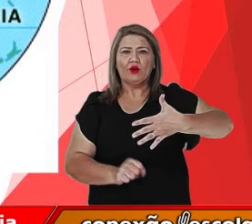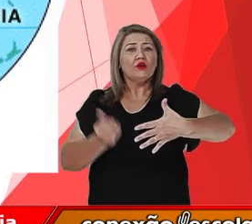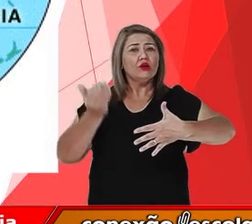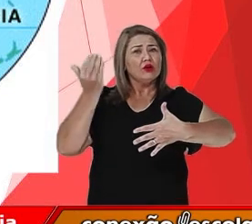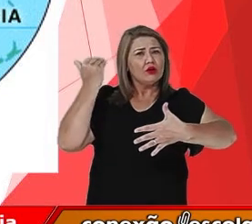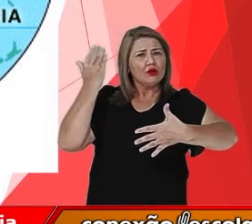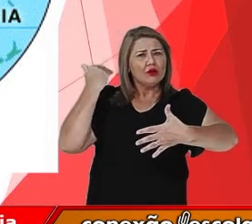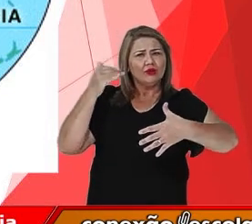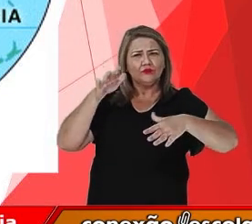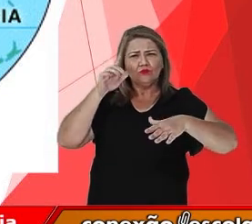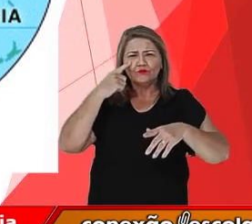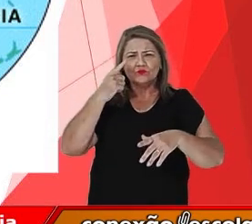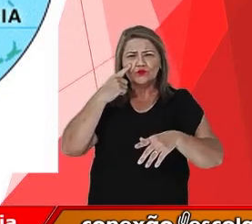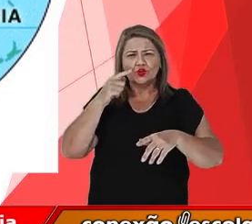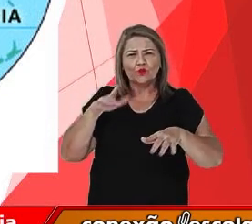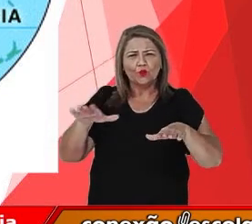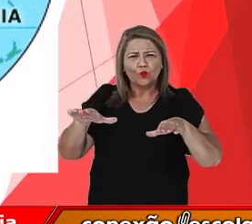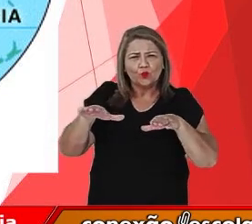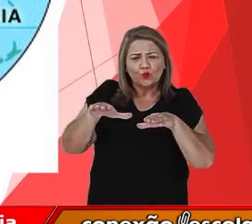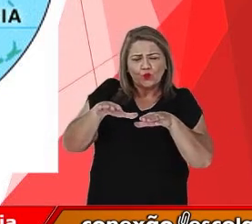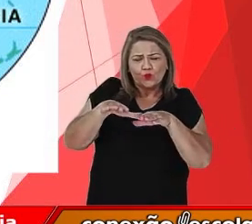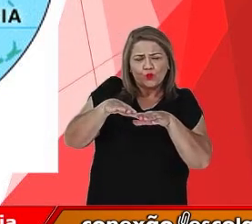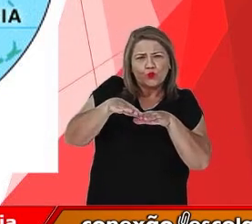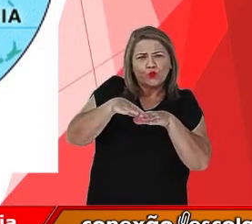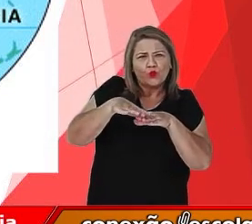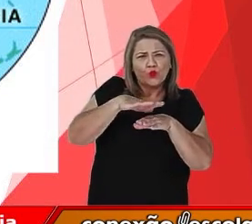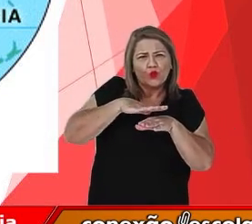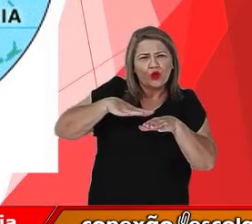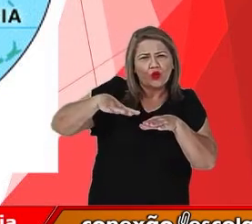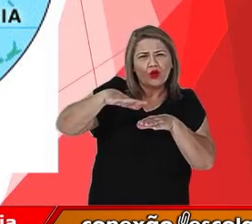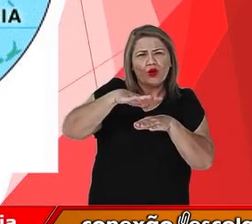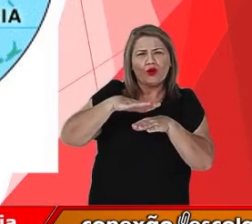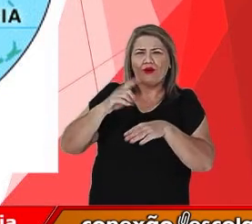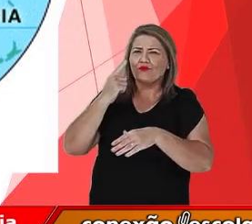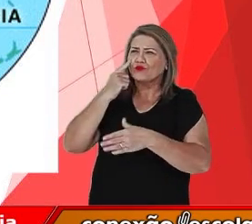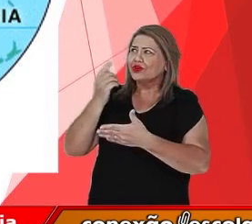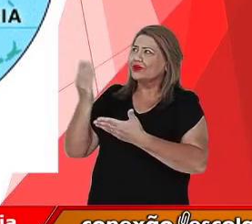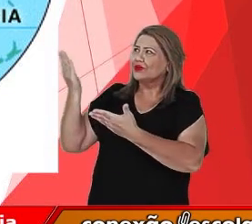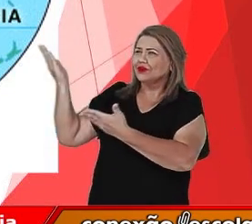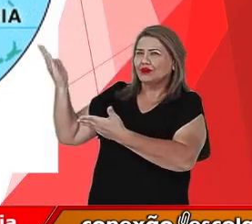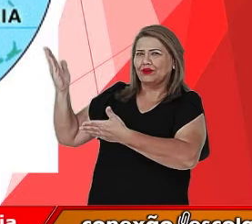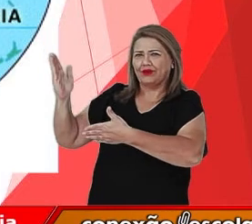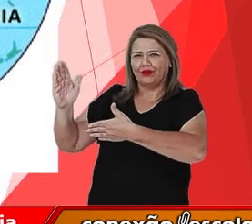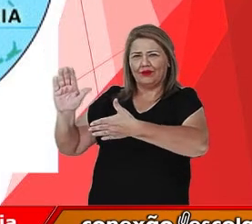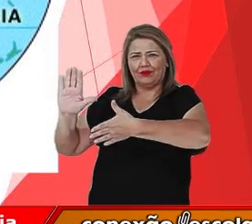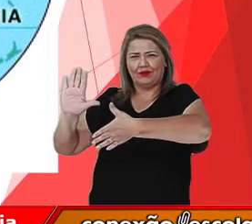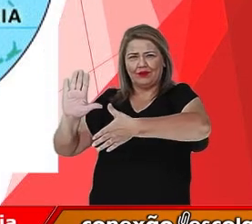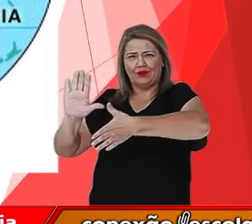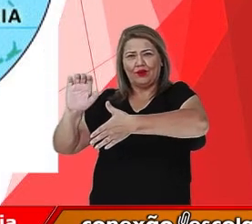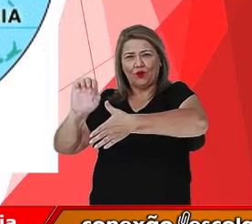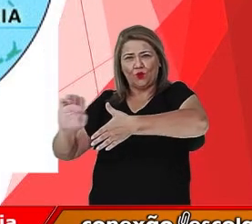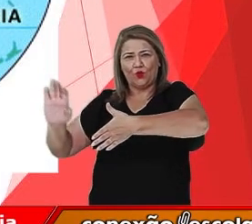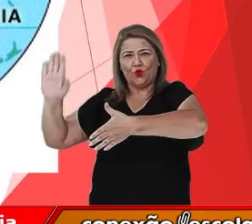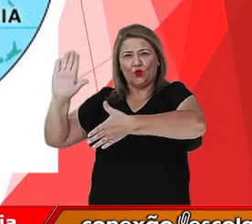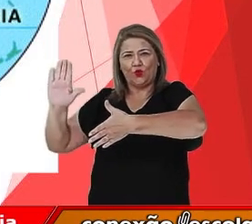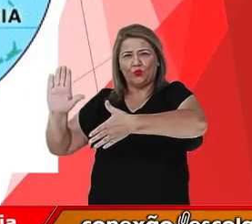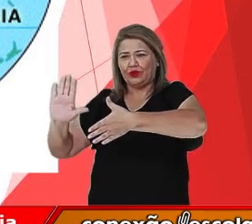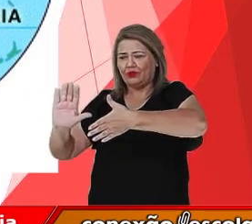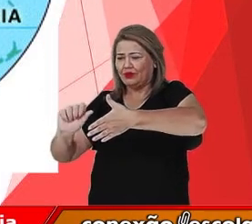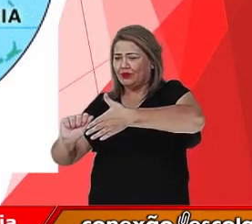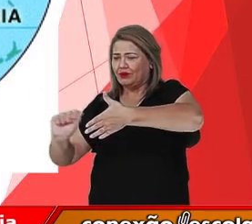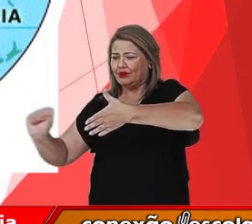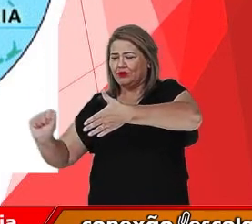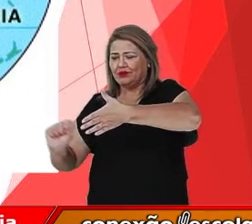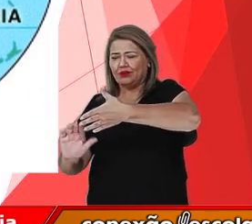vimos como massa euro-afro-asiática, passa a ser em laranjado o